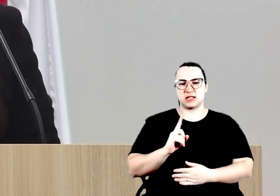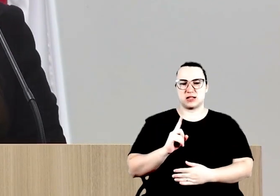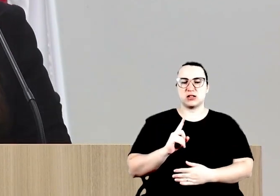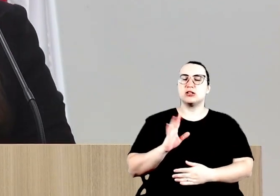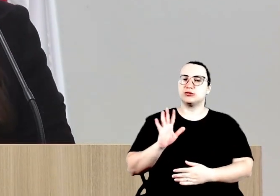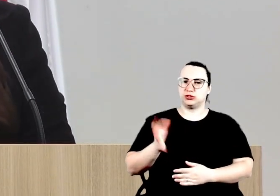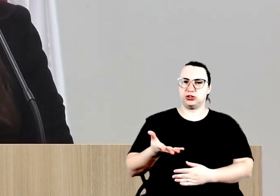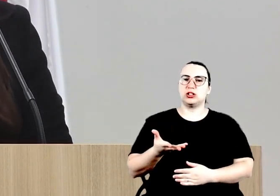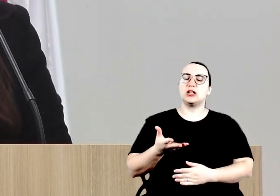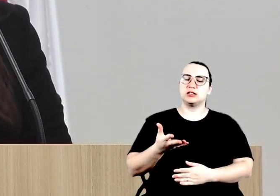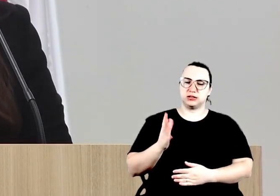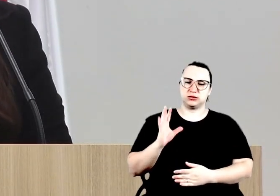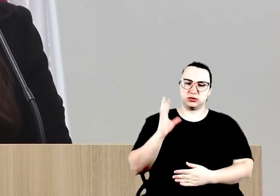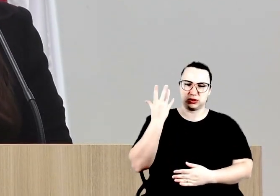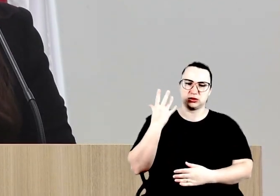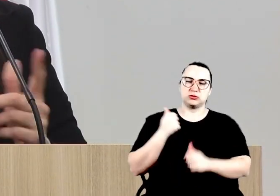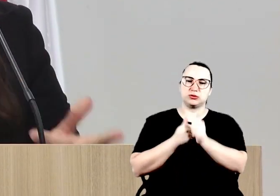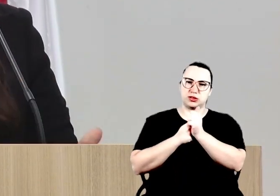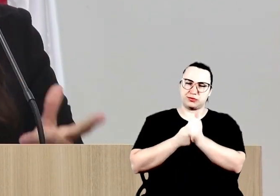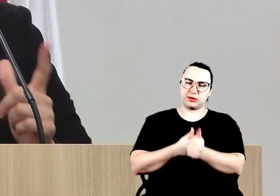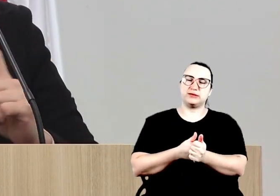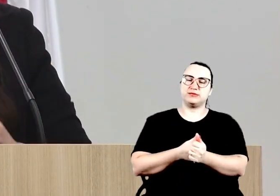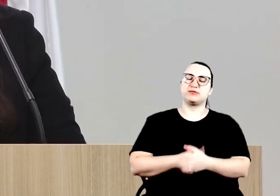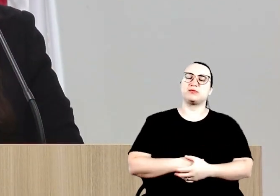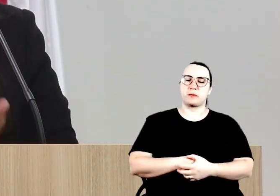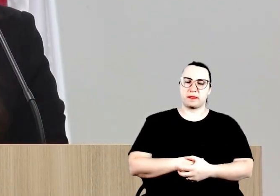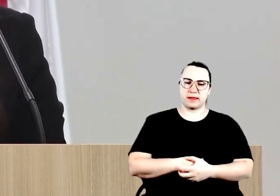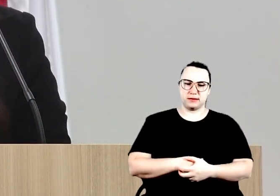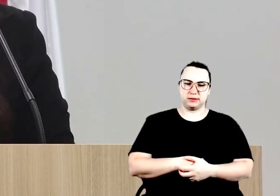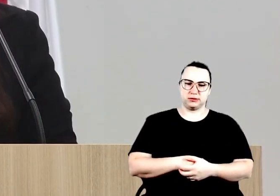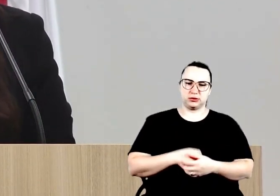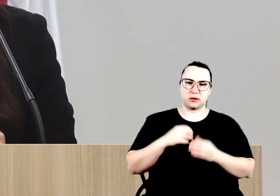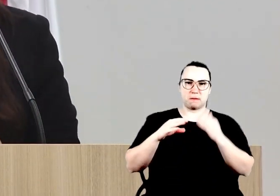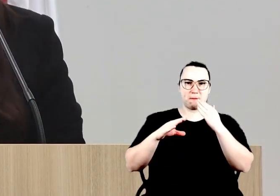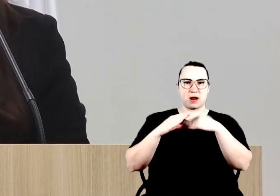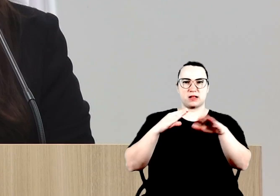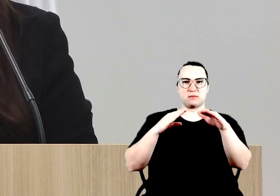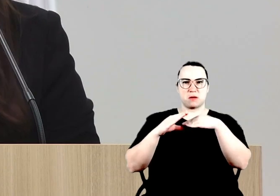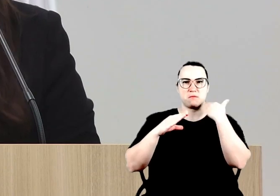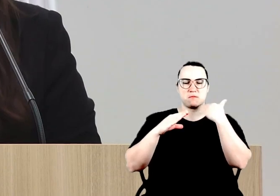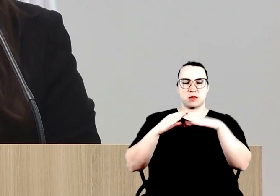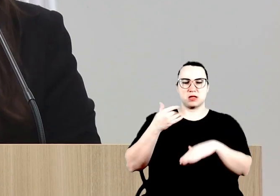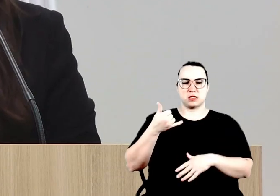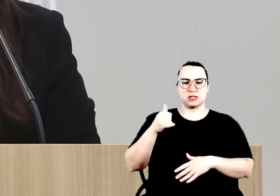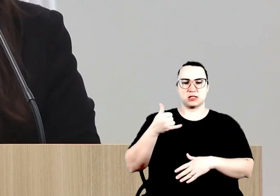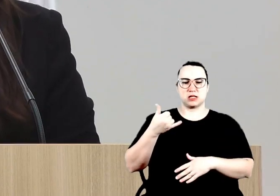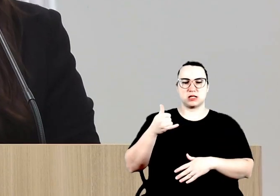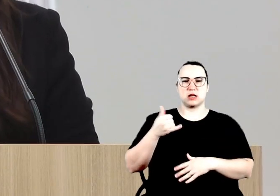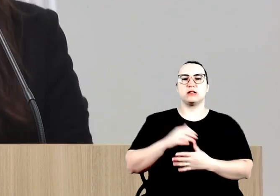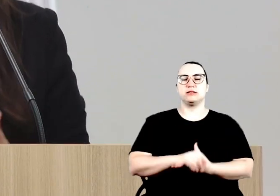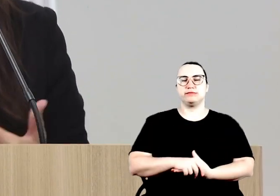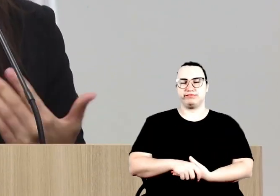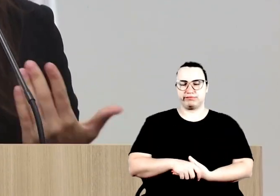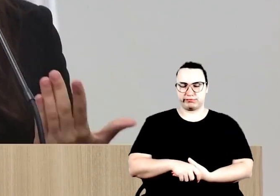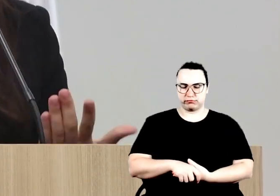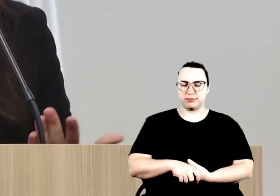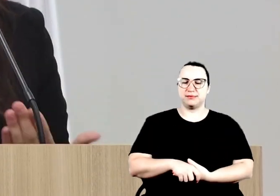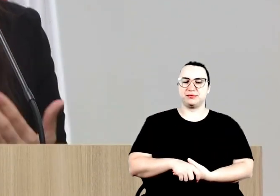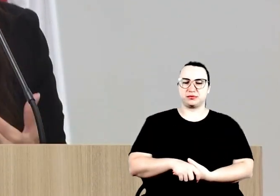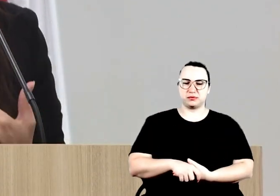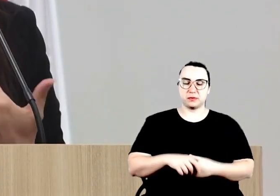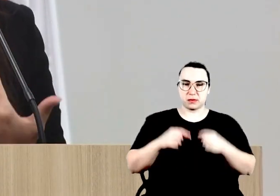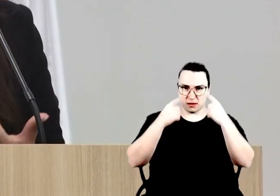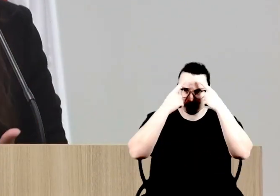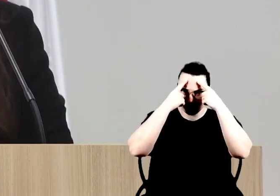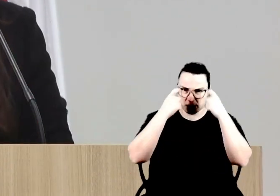aconteceu o caso de nós acompanharmos, que foi troca de mensagem entre celulares entre estados. Porque a violência sexual